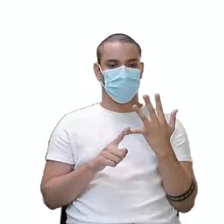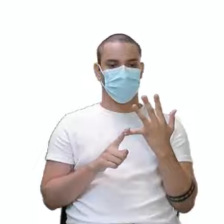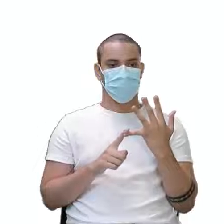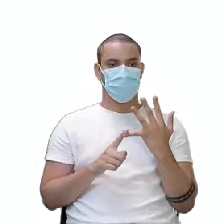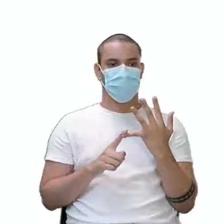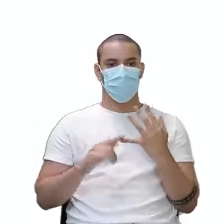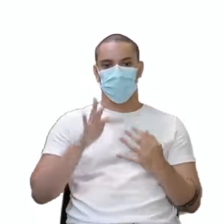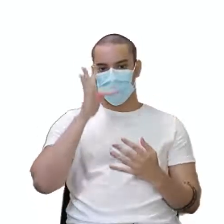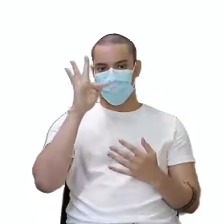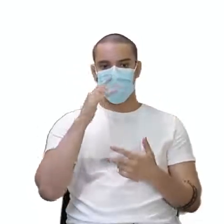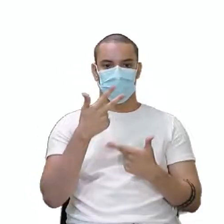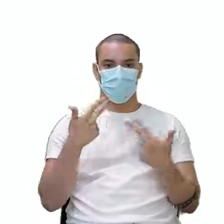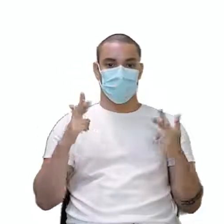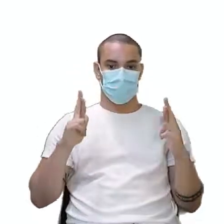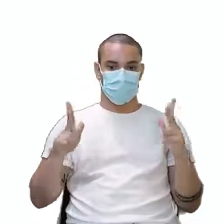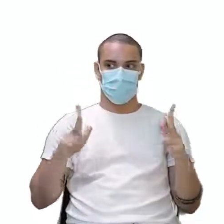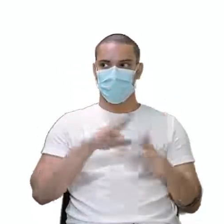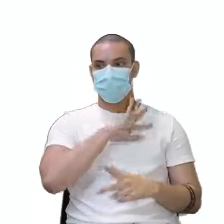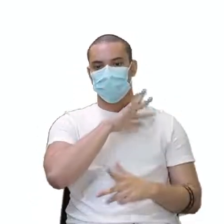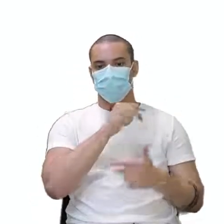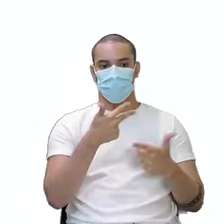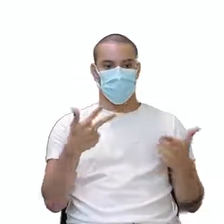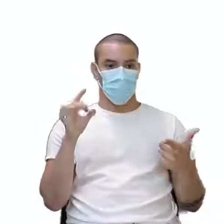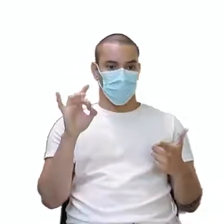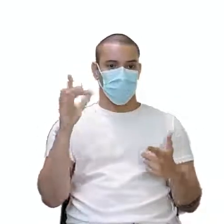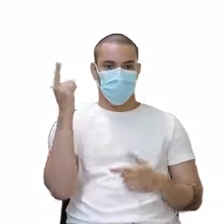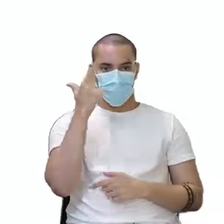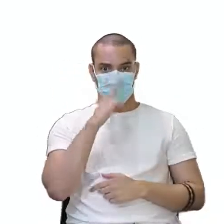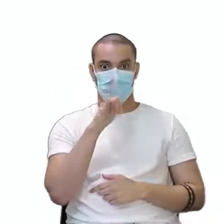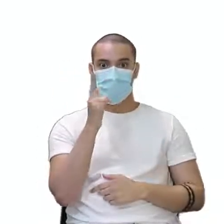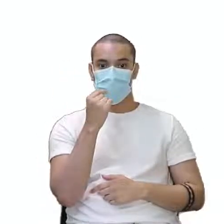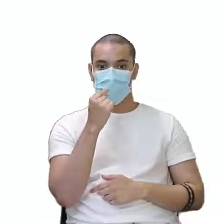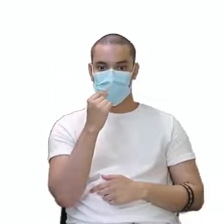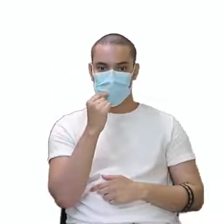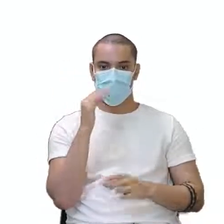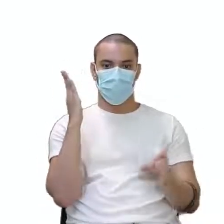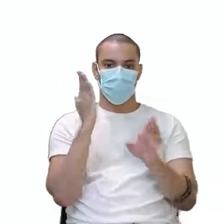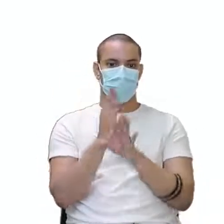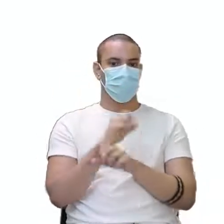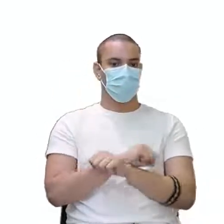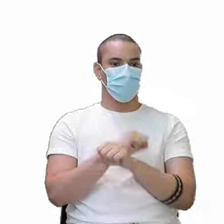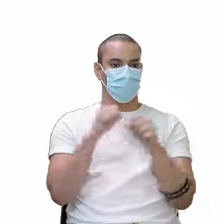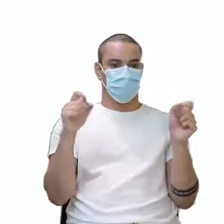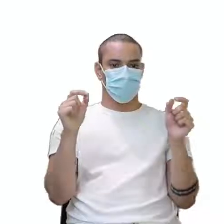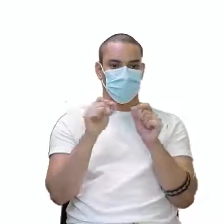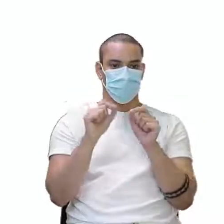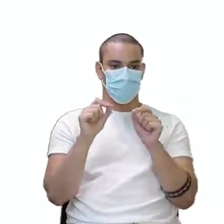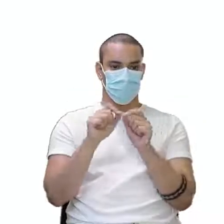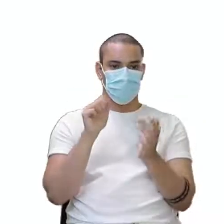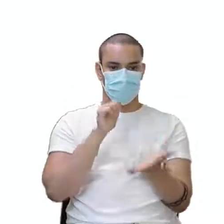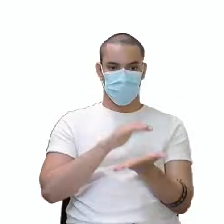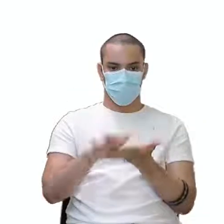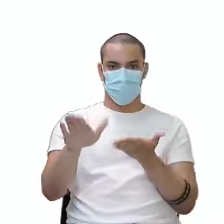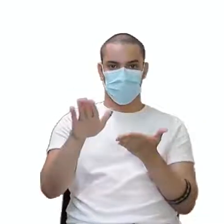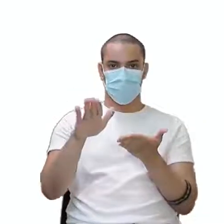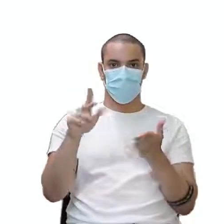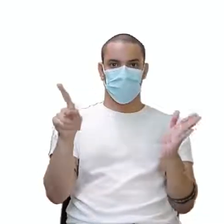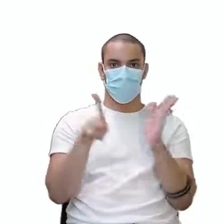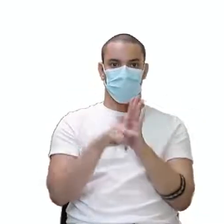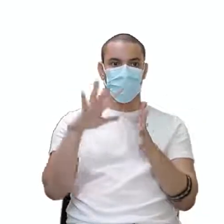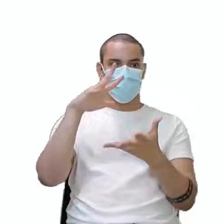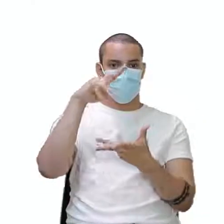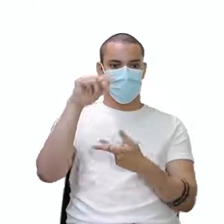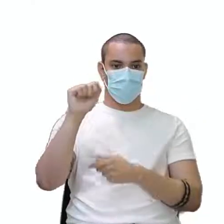Letra E, as plantas, diferentemente dos animais, só absorvem água, não sendo capazes de a eliminar